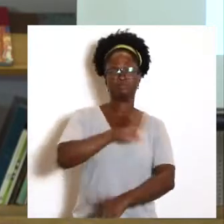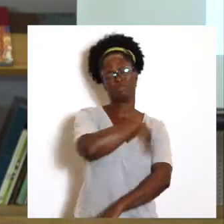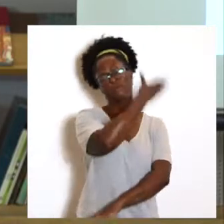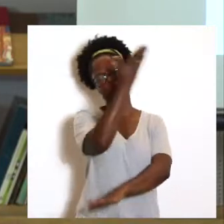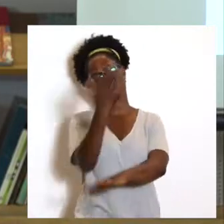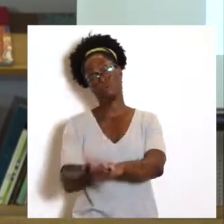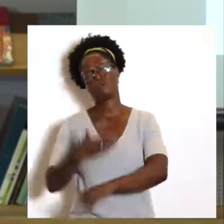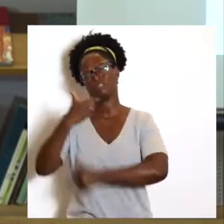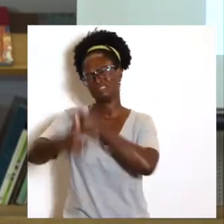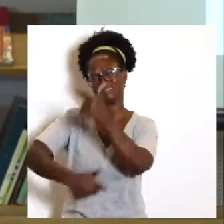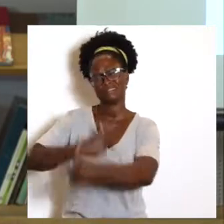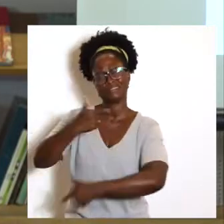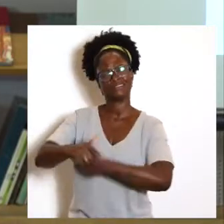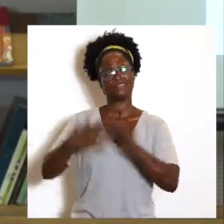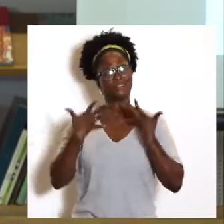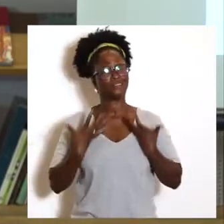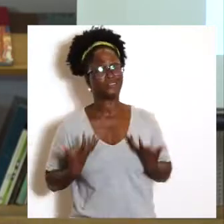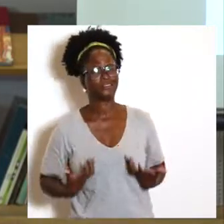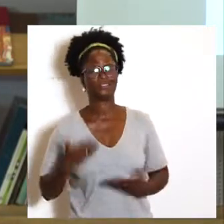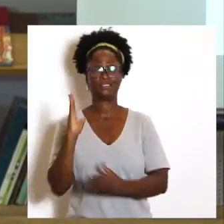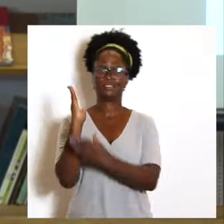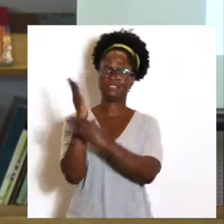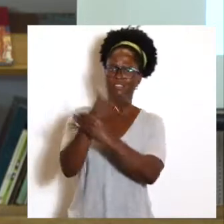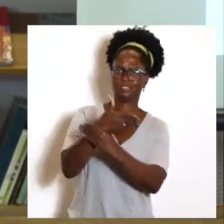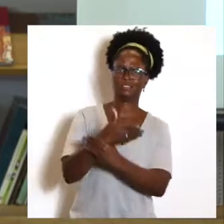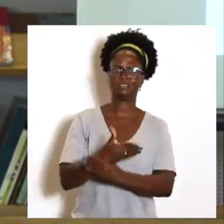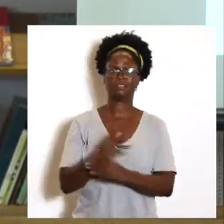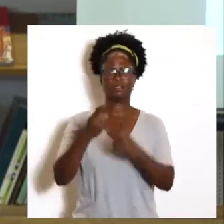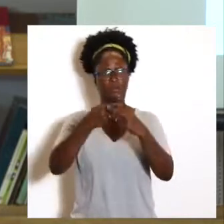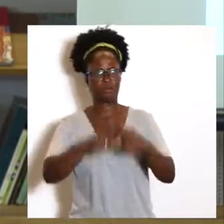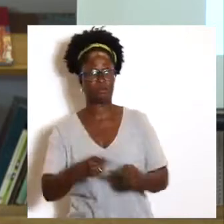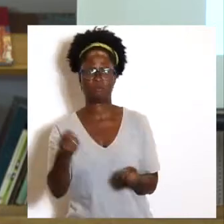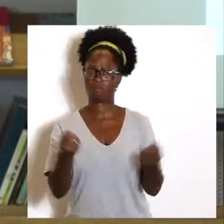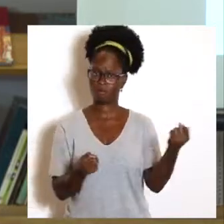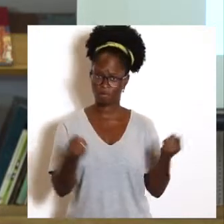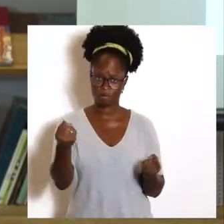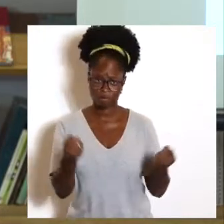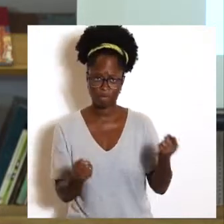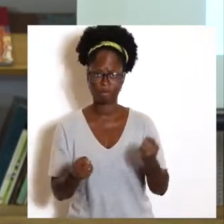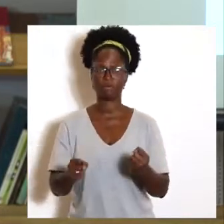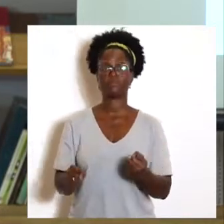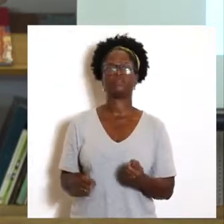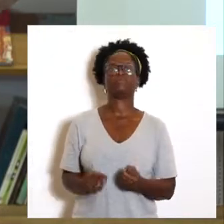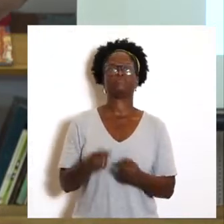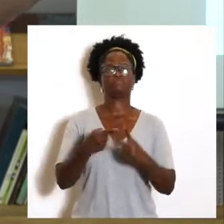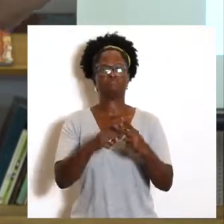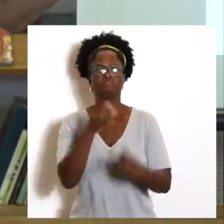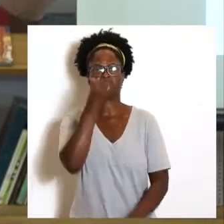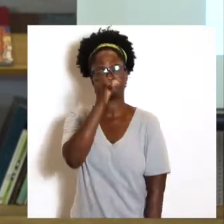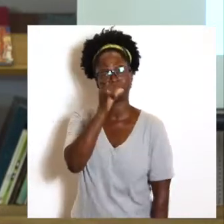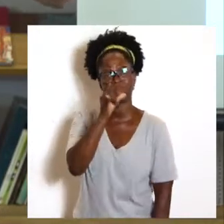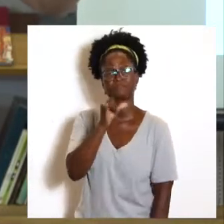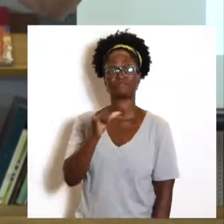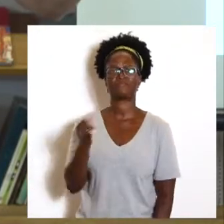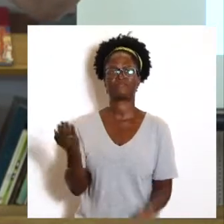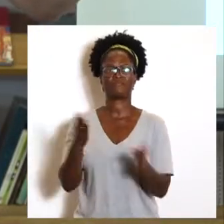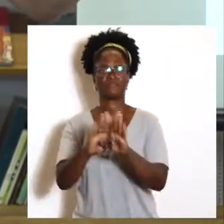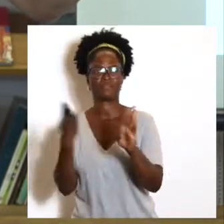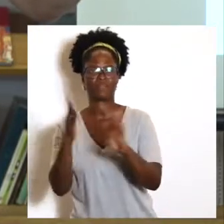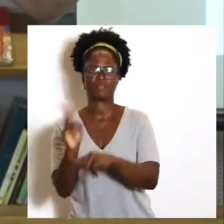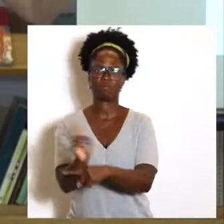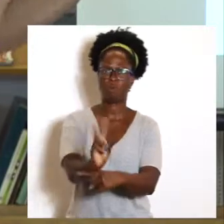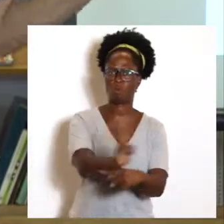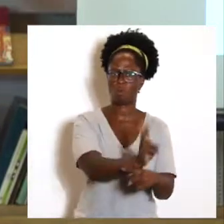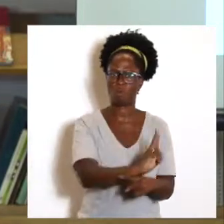de um longo dia de trabalho como taxistas mecânico de automóveis torneiros mecânicos porteiro de